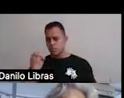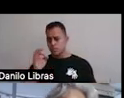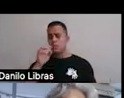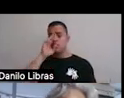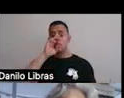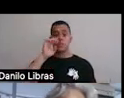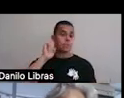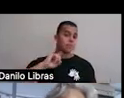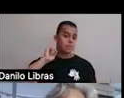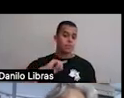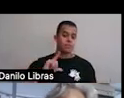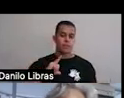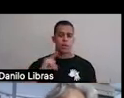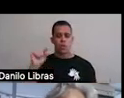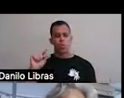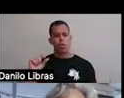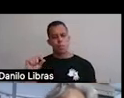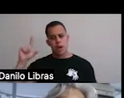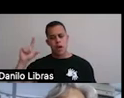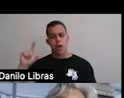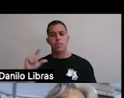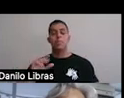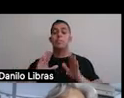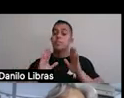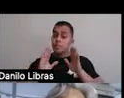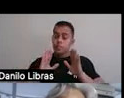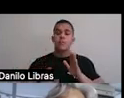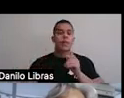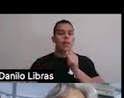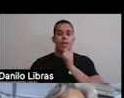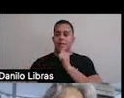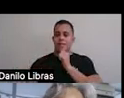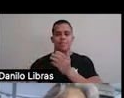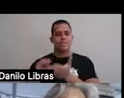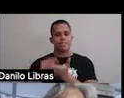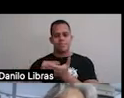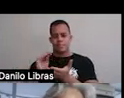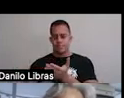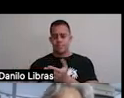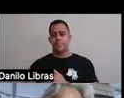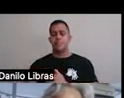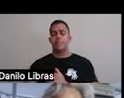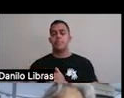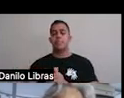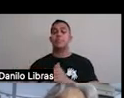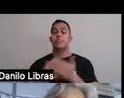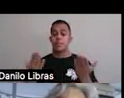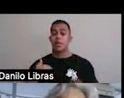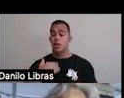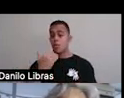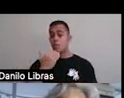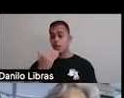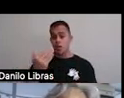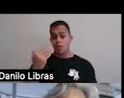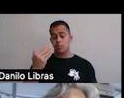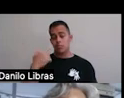um pouquinho mais, mas ainda é muito incipiente, né? E eu penso que aqui no Rio de